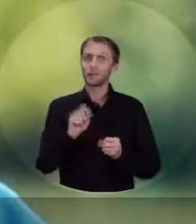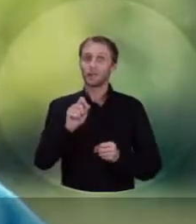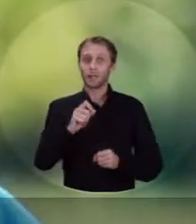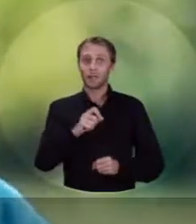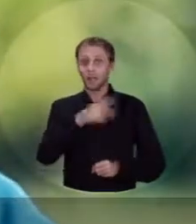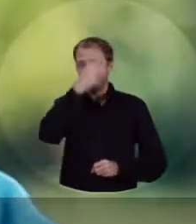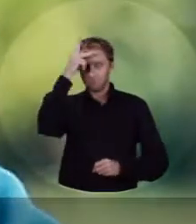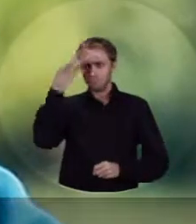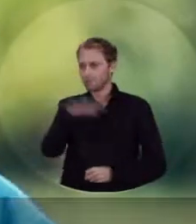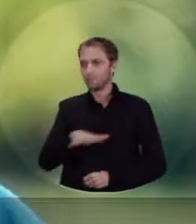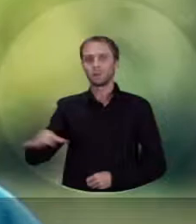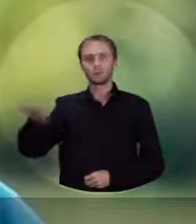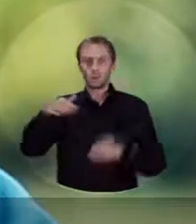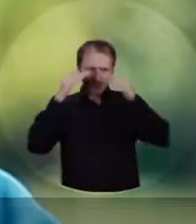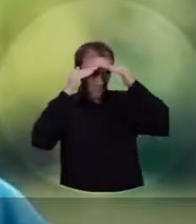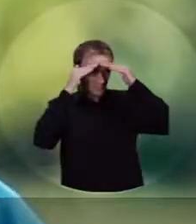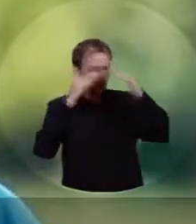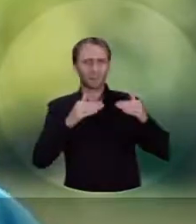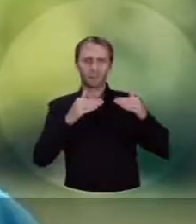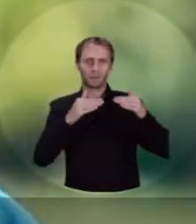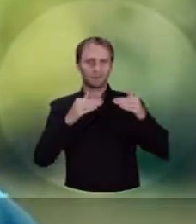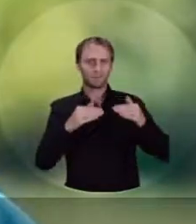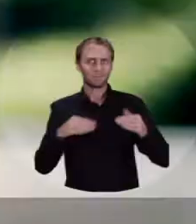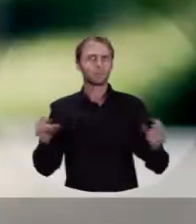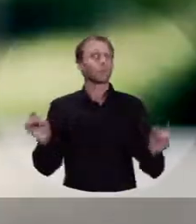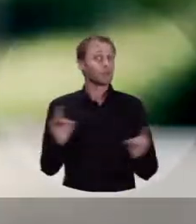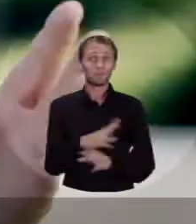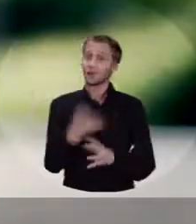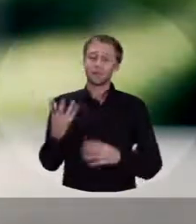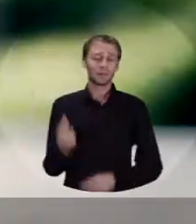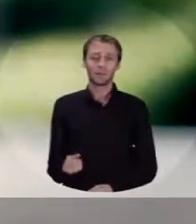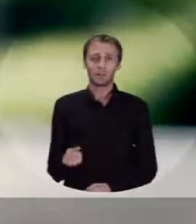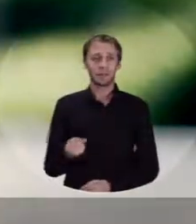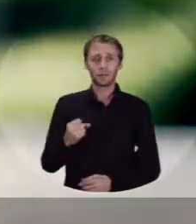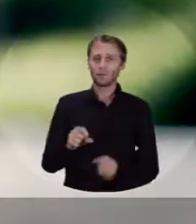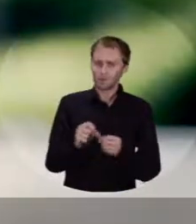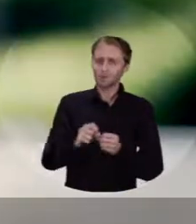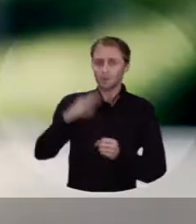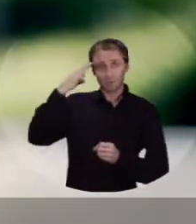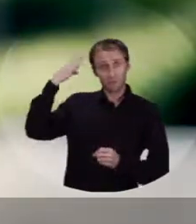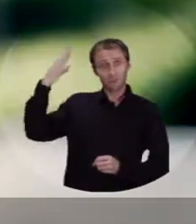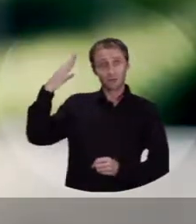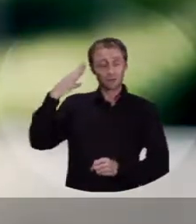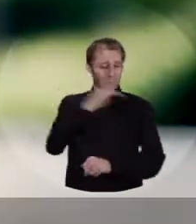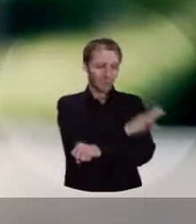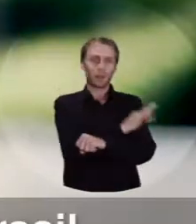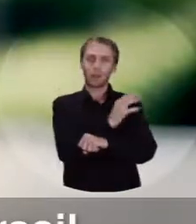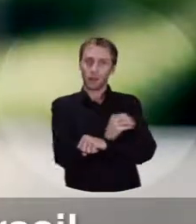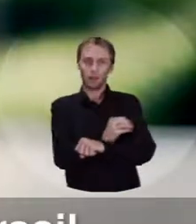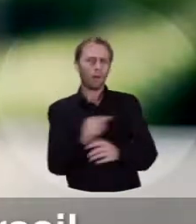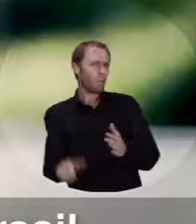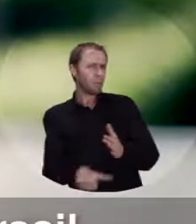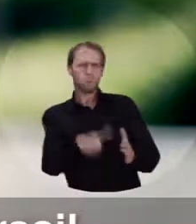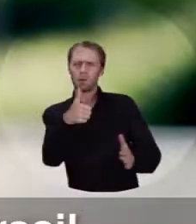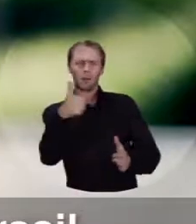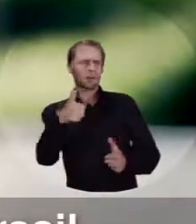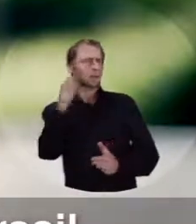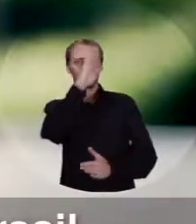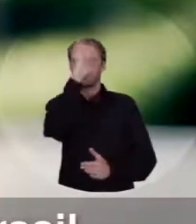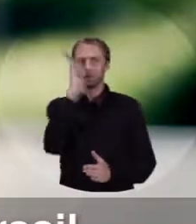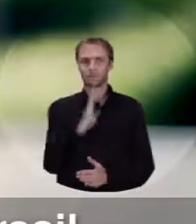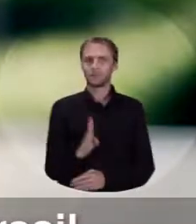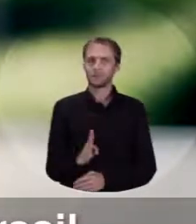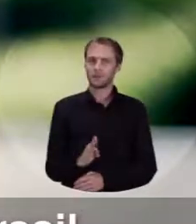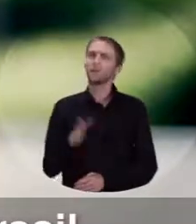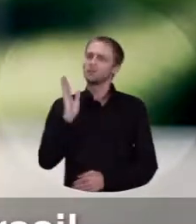vamos fazer com que o povo seja respeitado. É só isso que eu quero, é realizar um sonho que eu tenho, fazer do estado de Tocantins